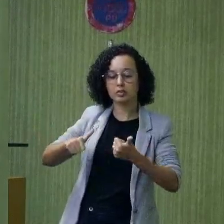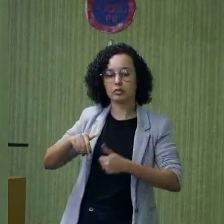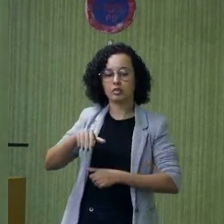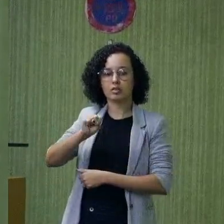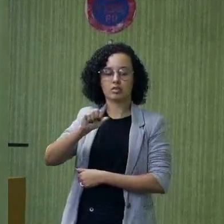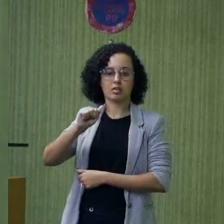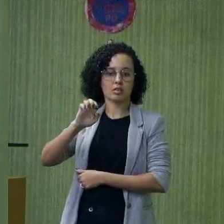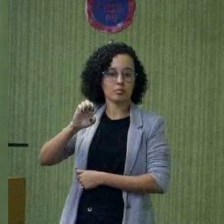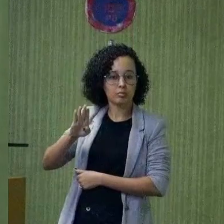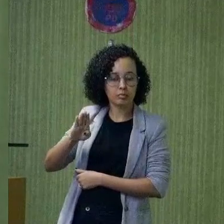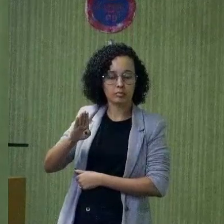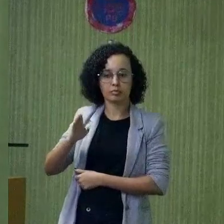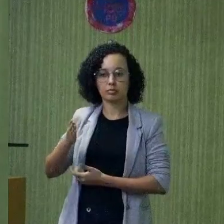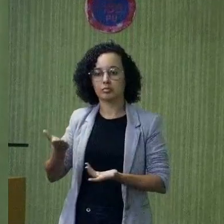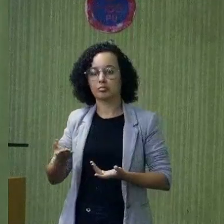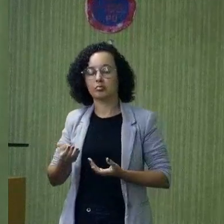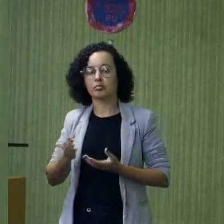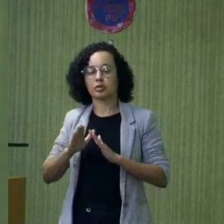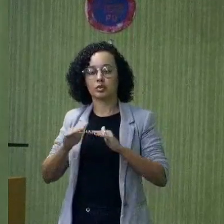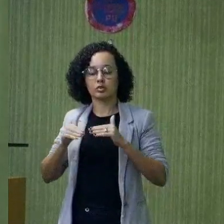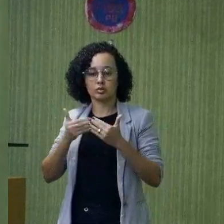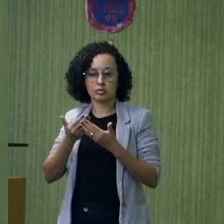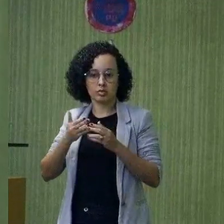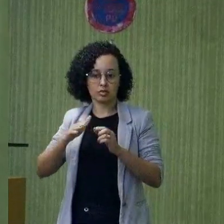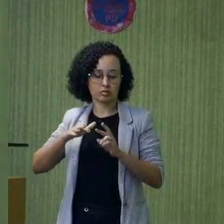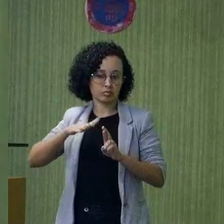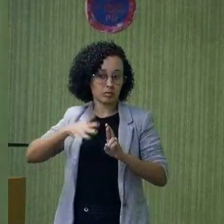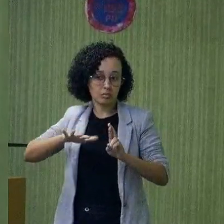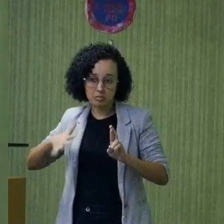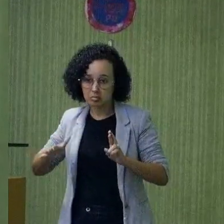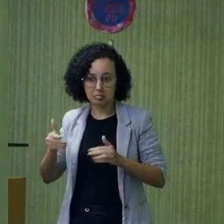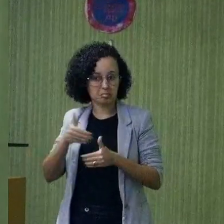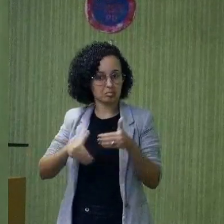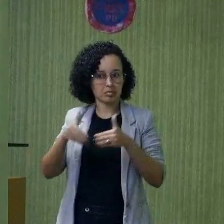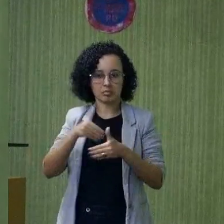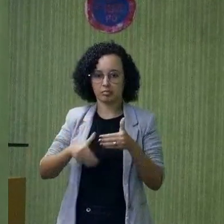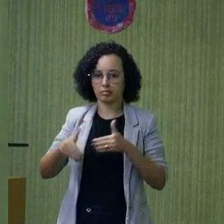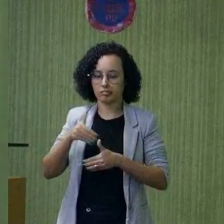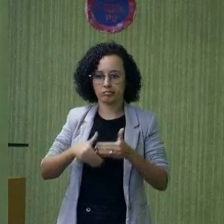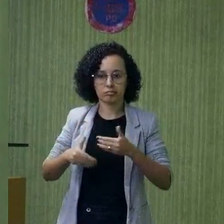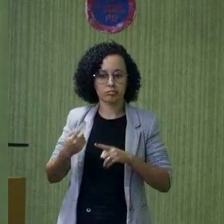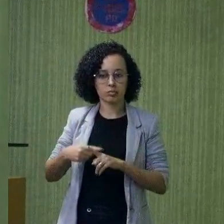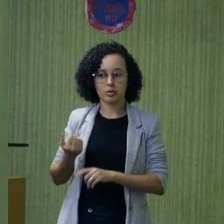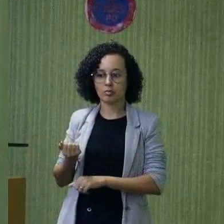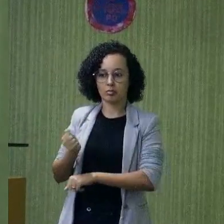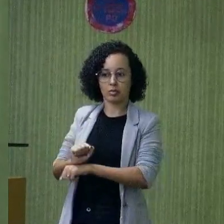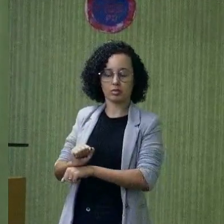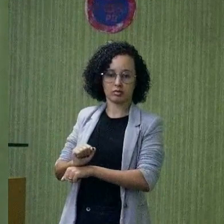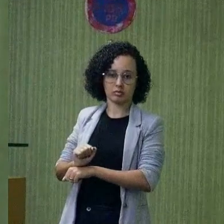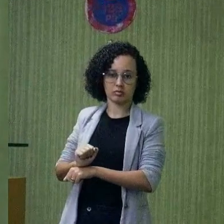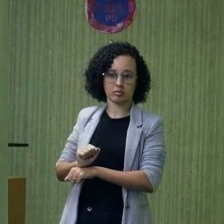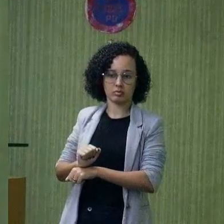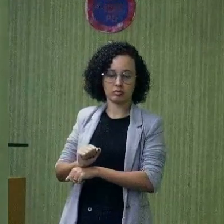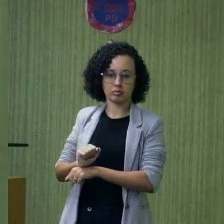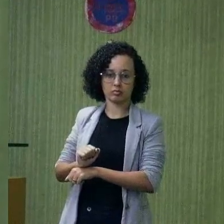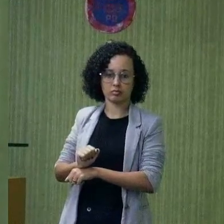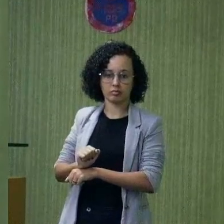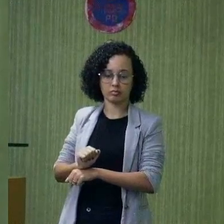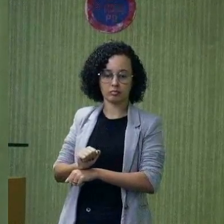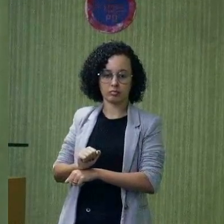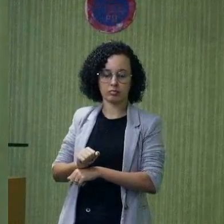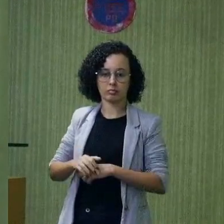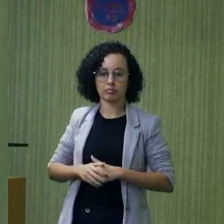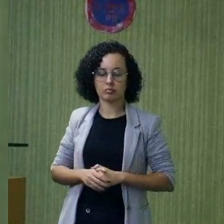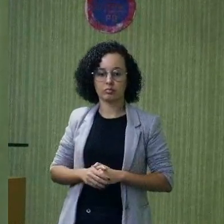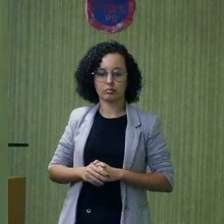aquelas aquelas escolas ribeiri não vão eles não vão participar porque eles vão parar eles então quase nenhum ano